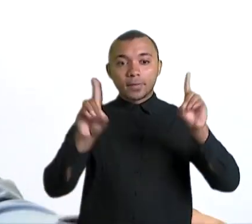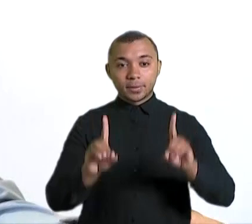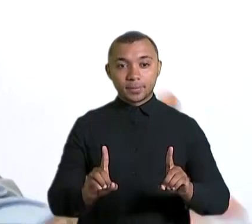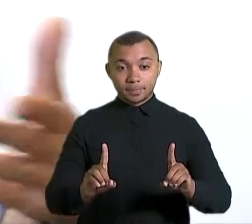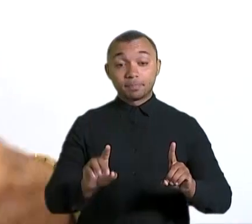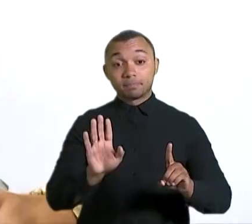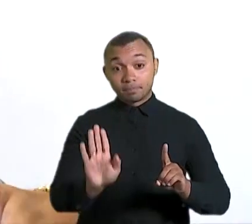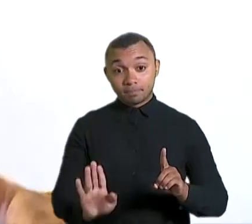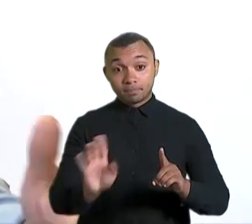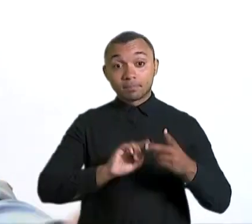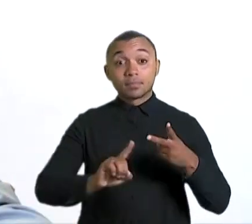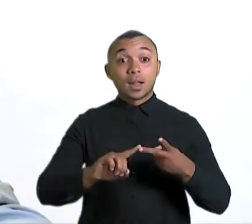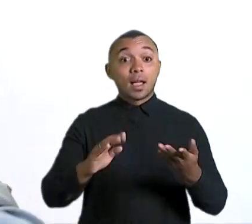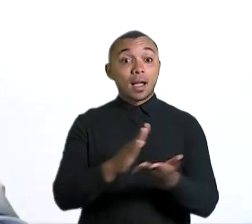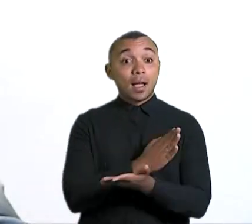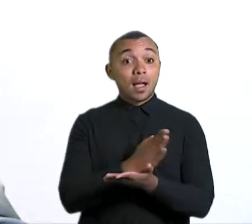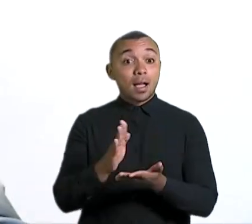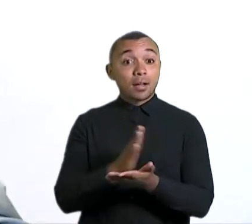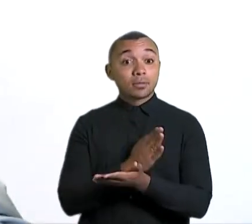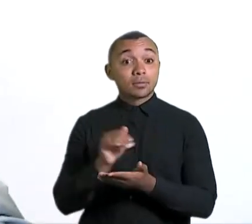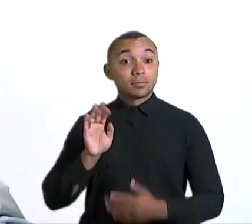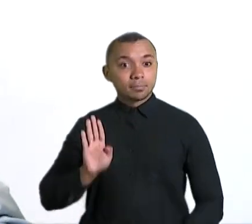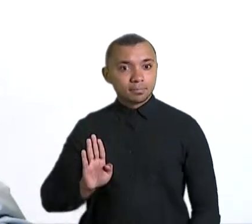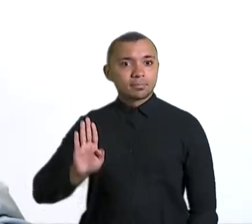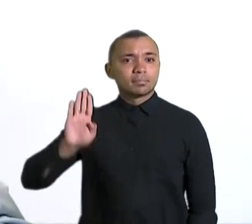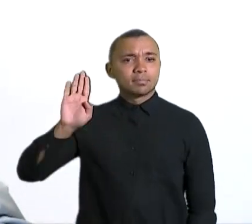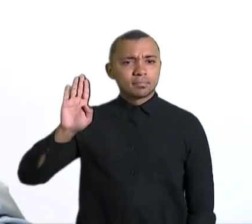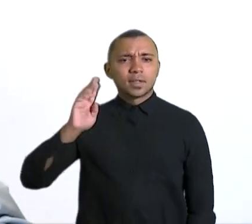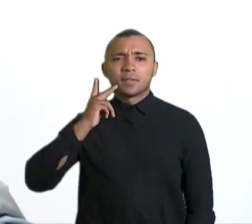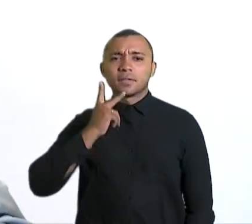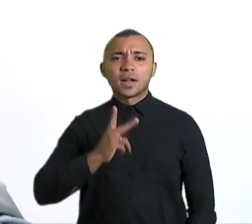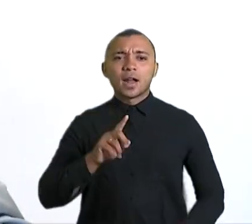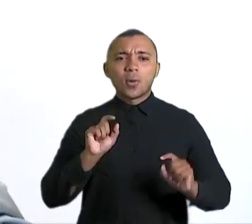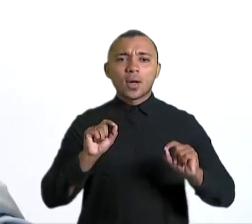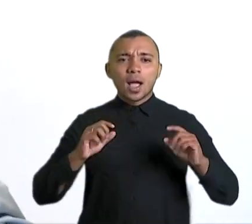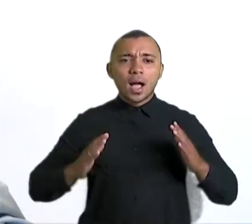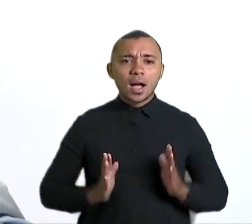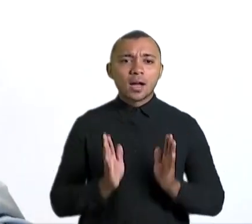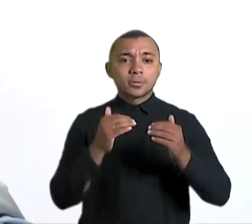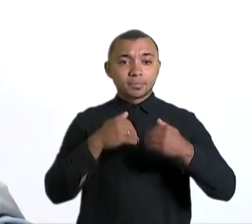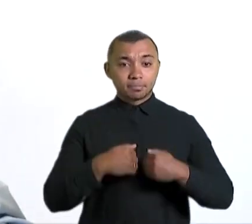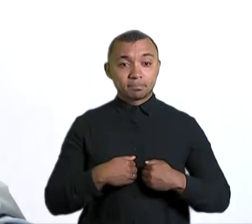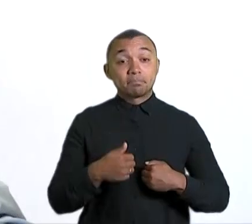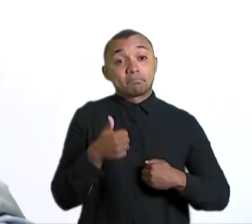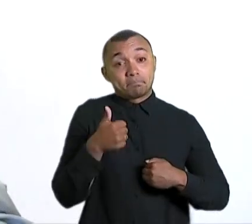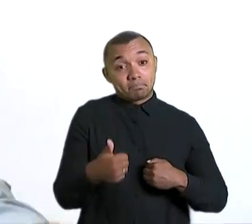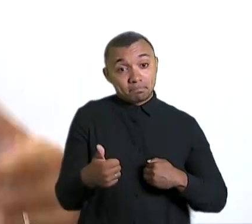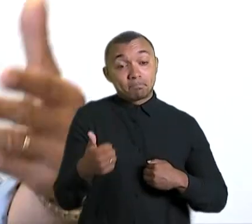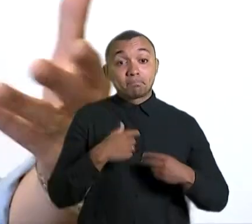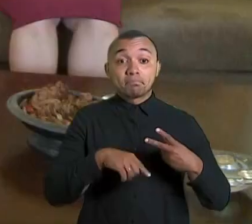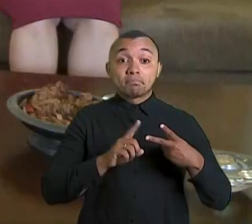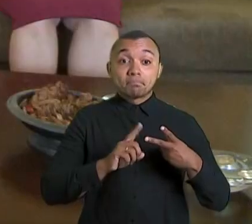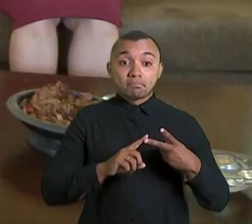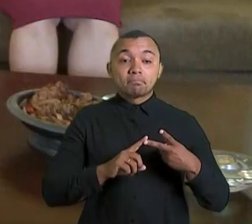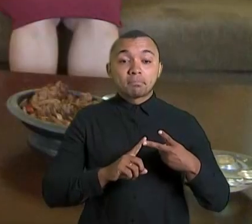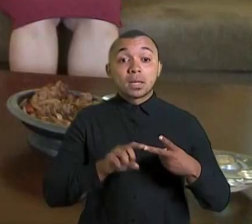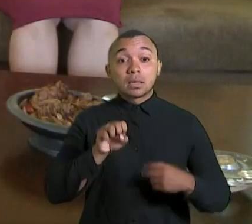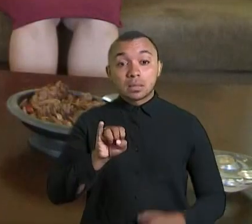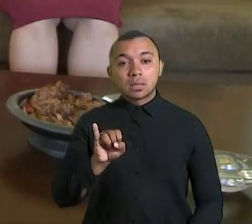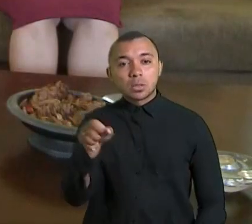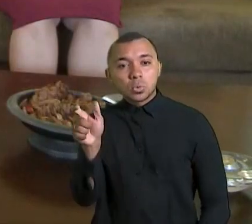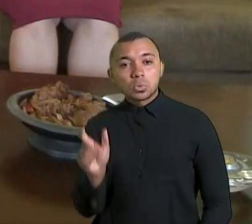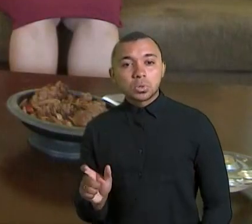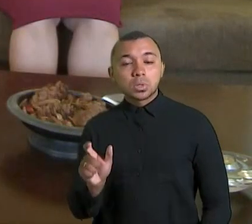Aliás, alguns candidatos falam, né, da questão do autismo, mas nós queremos falar também da pessoa que tem deficiência